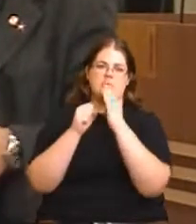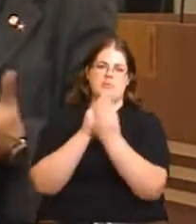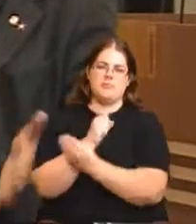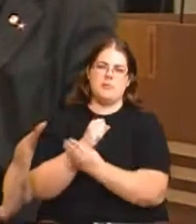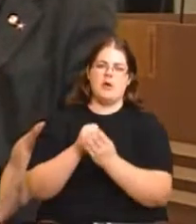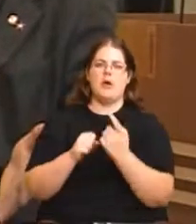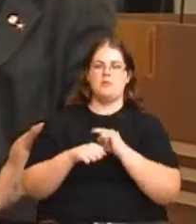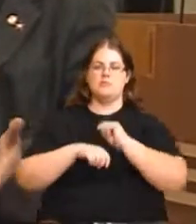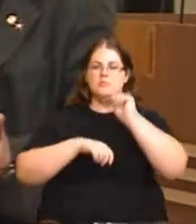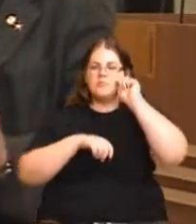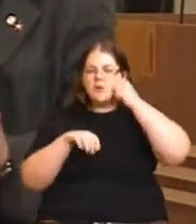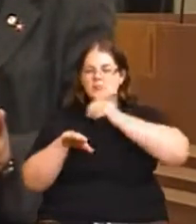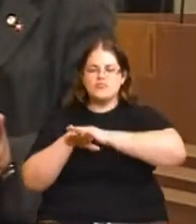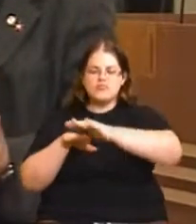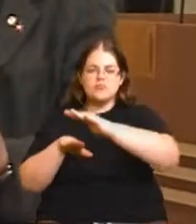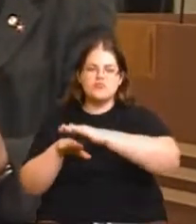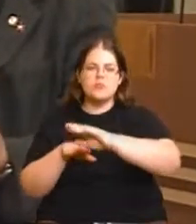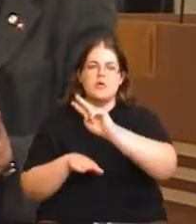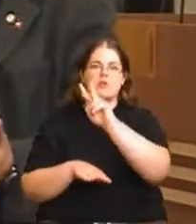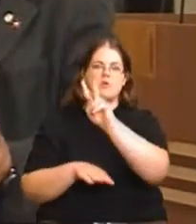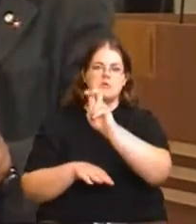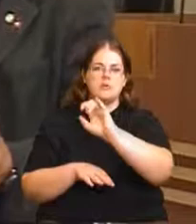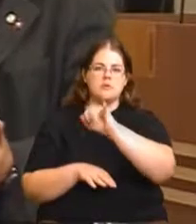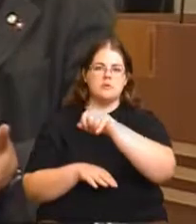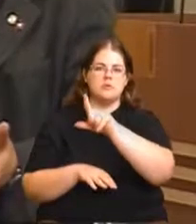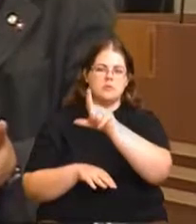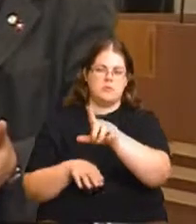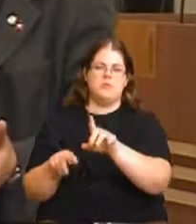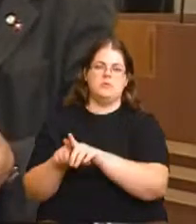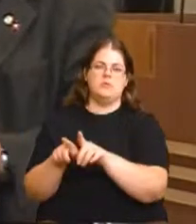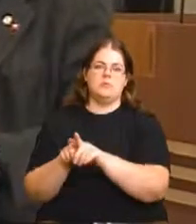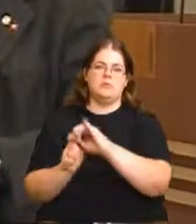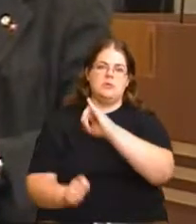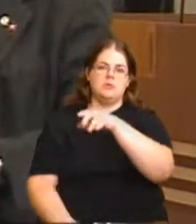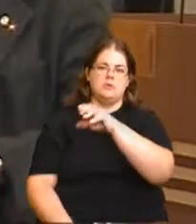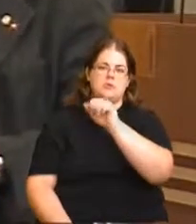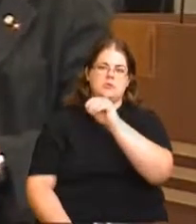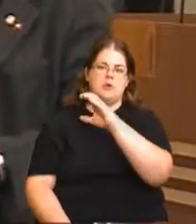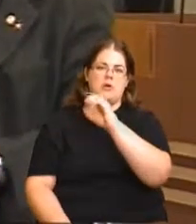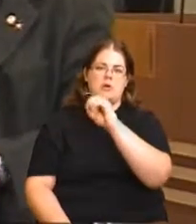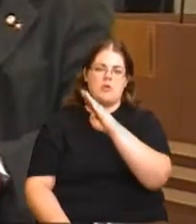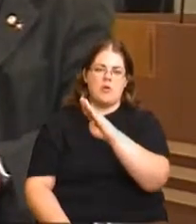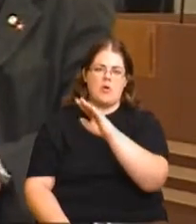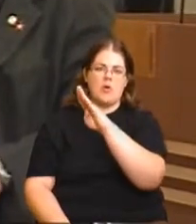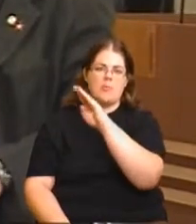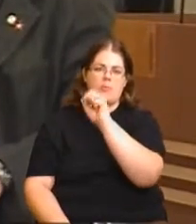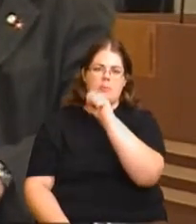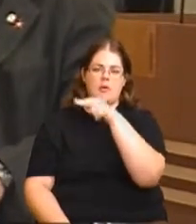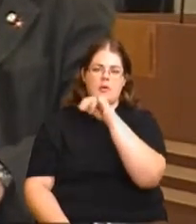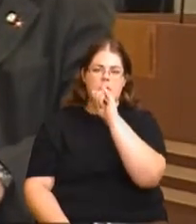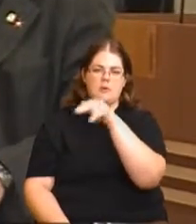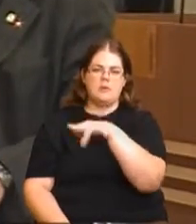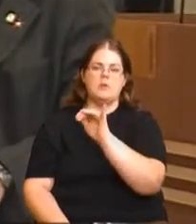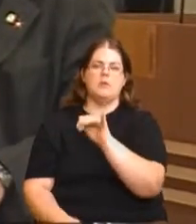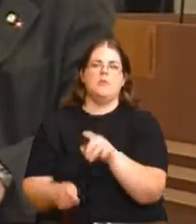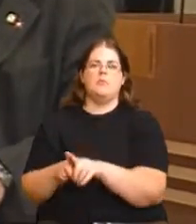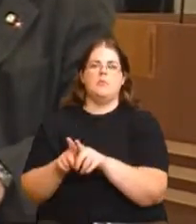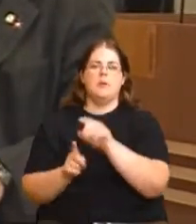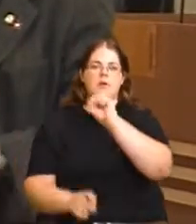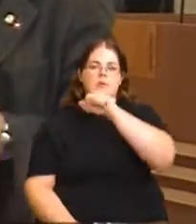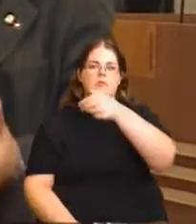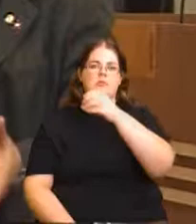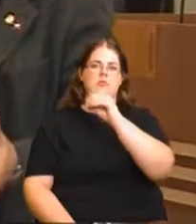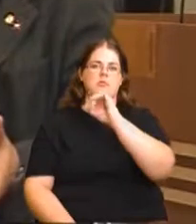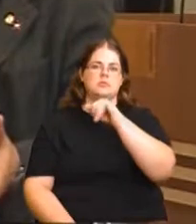lá, o asfaltamento da 25 de julho, da João Jacobania, Vila Silveira, da Avenida São Jorge, que é um compromisso nosso lá no nosso